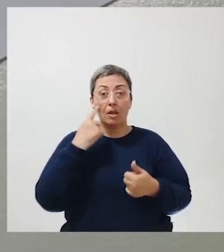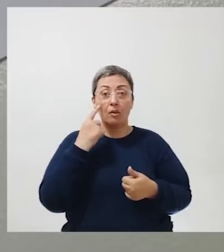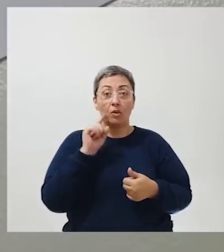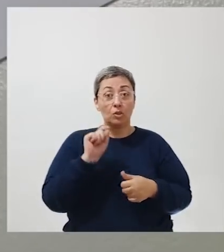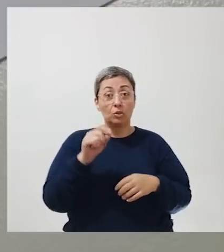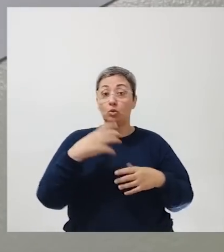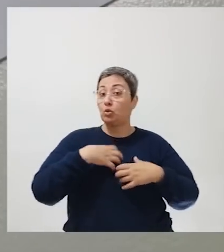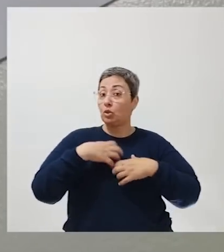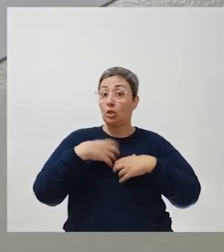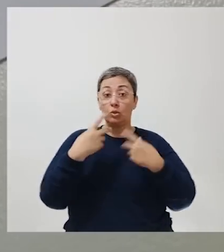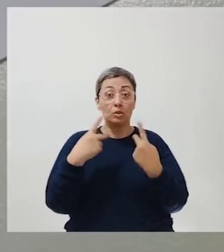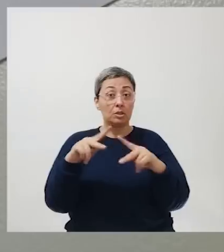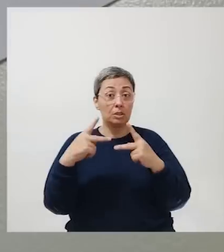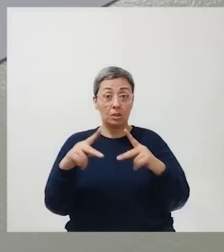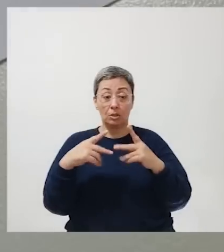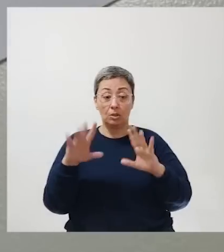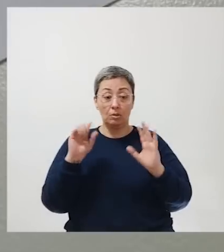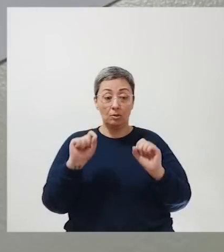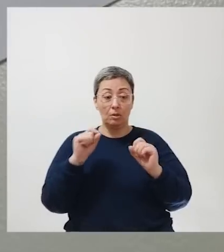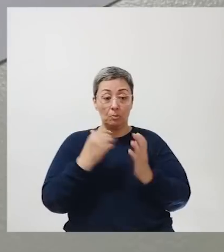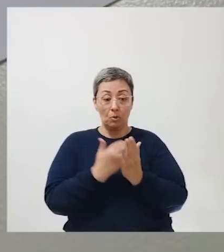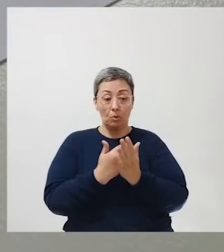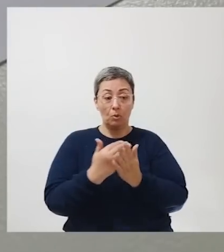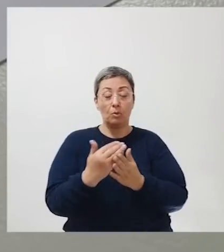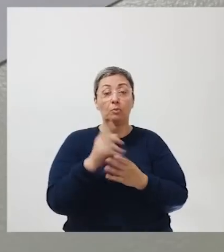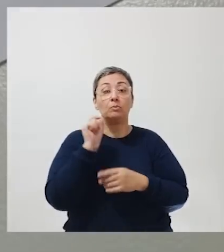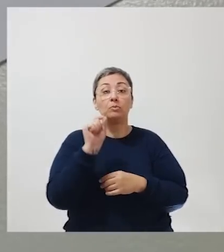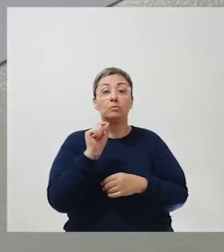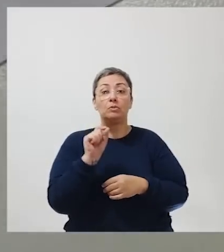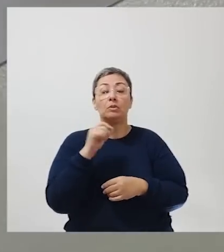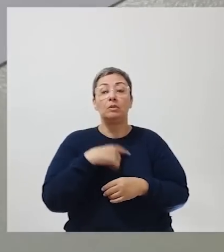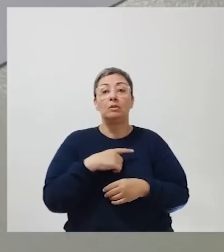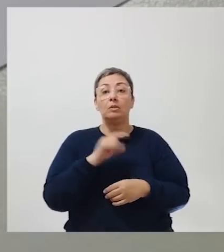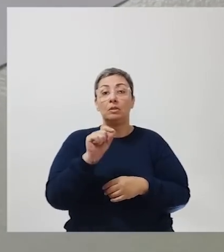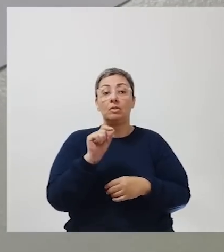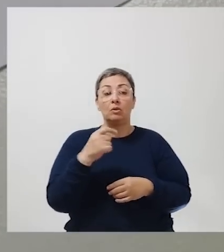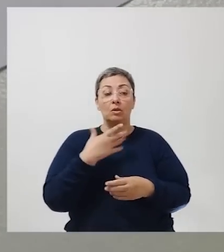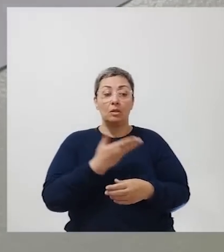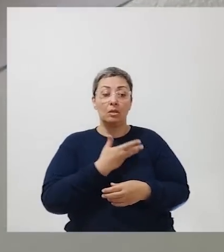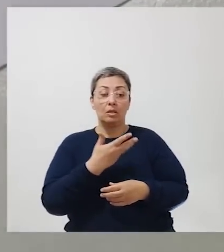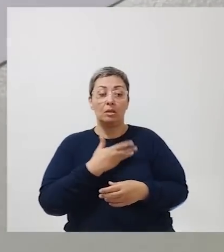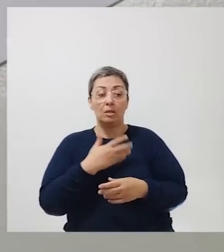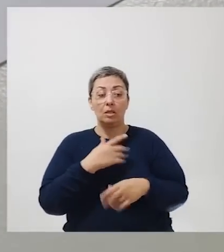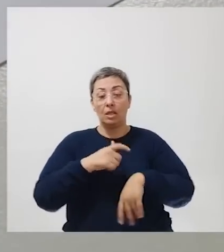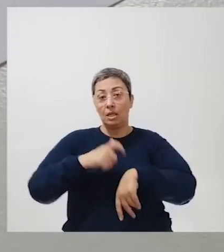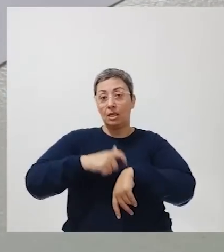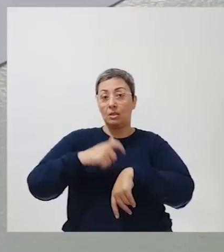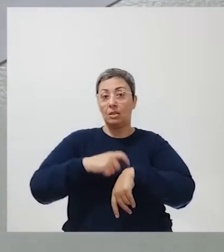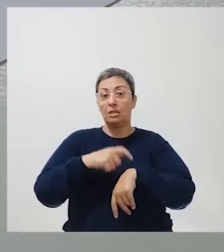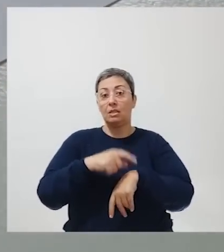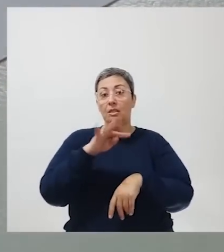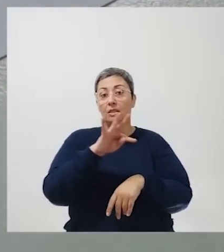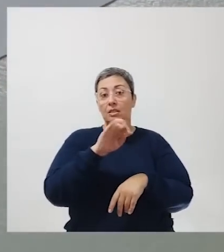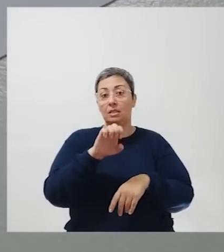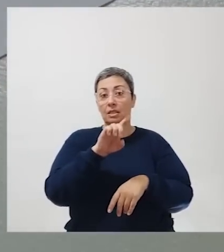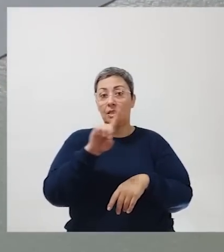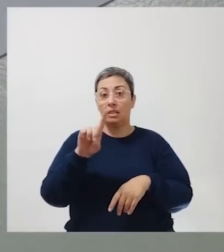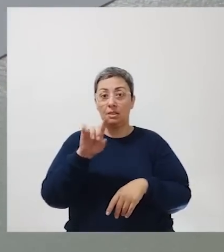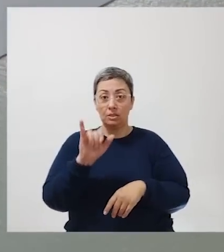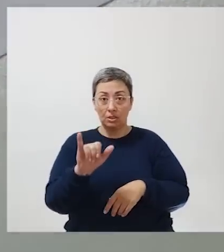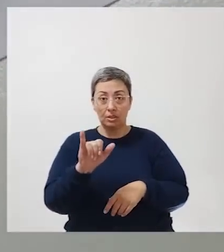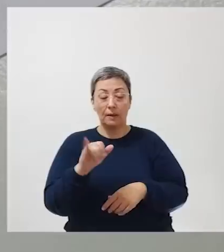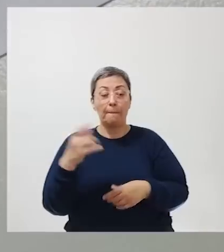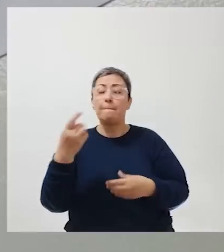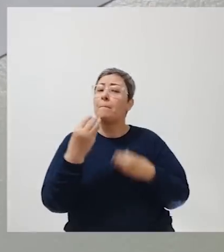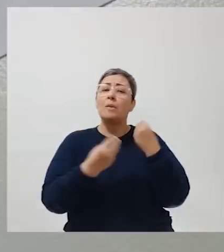do seu jeitinho. Vamos começar pelo seu amigo de todas as horas, o